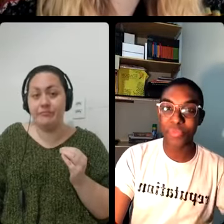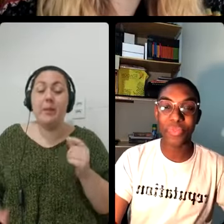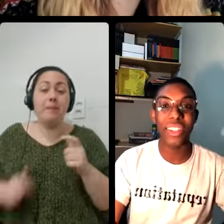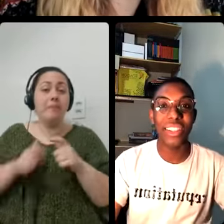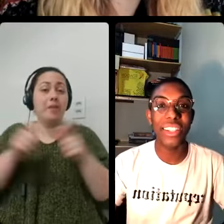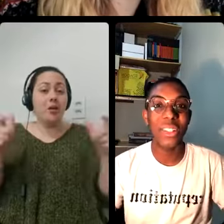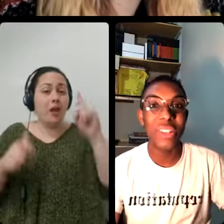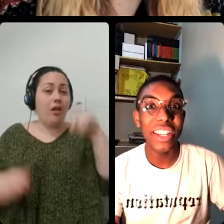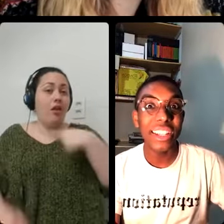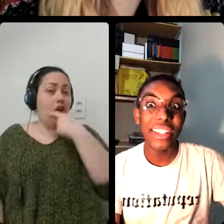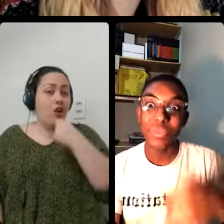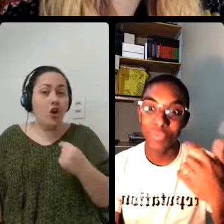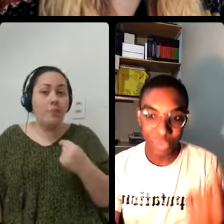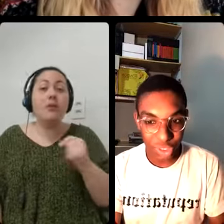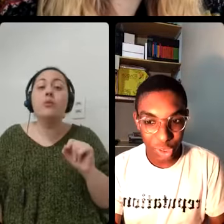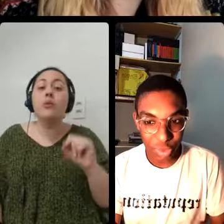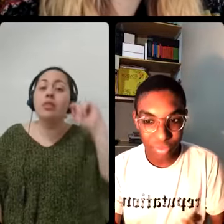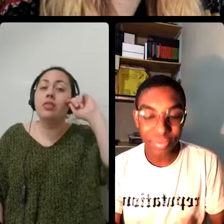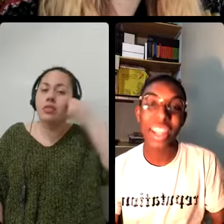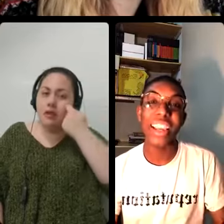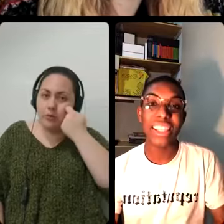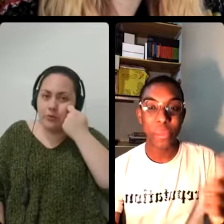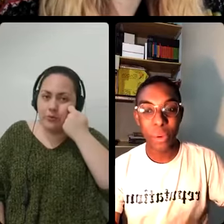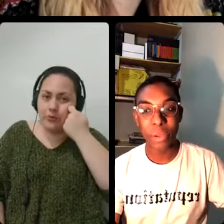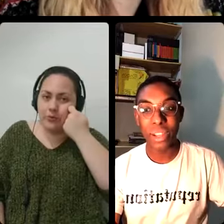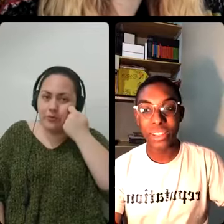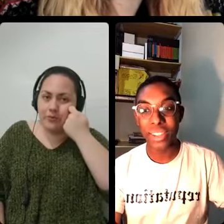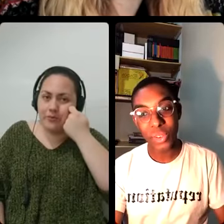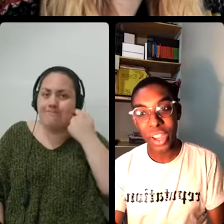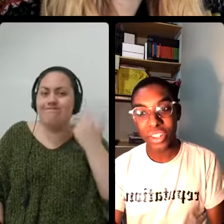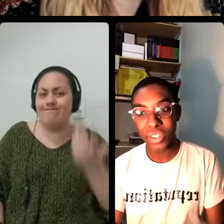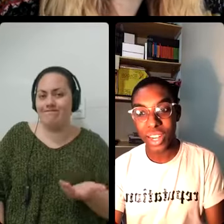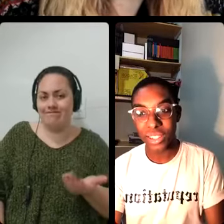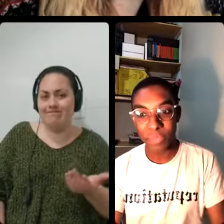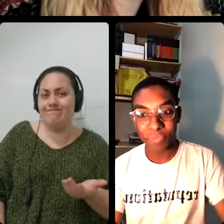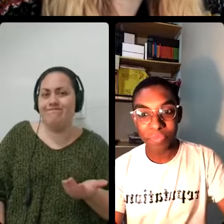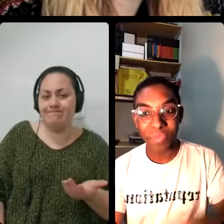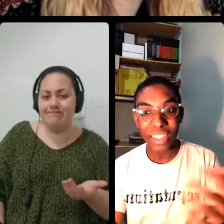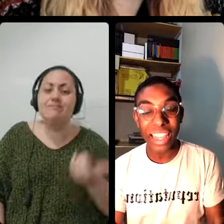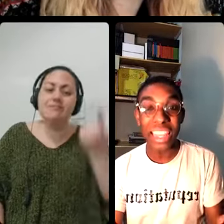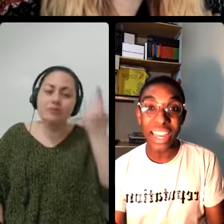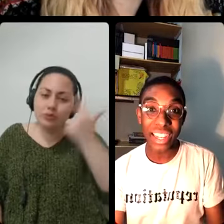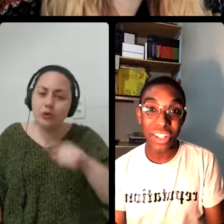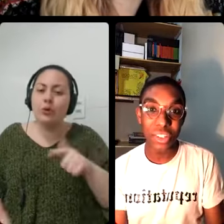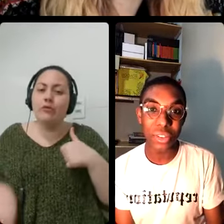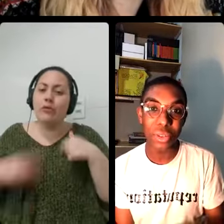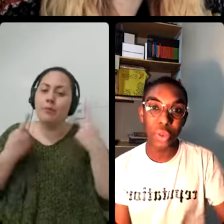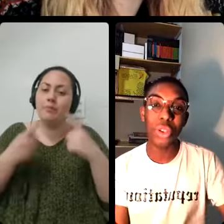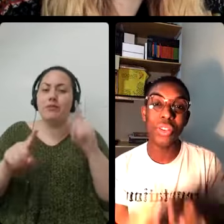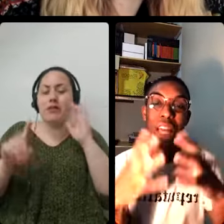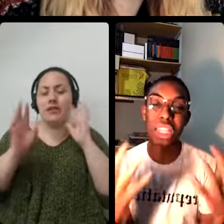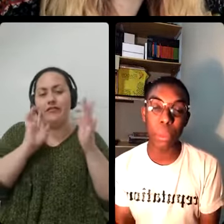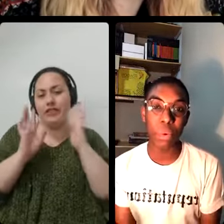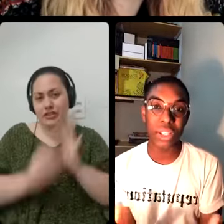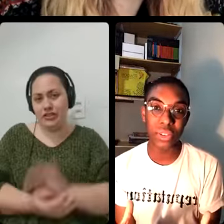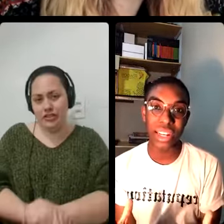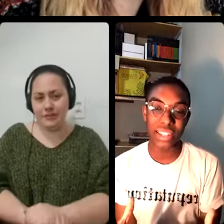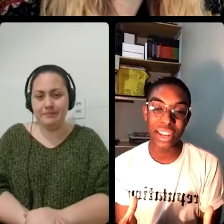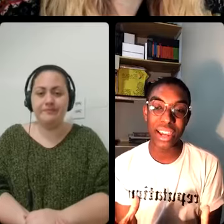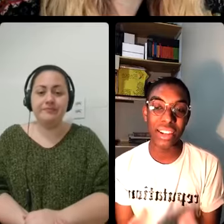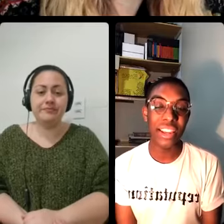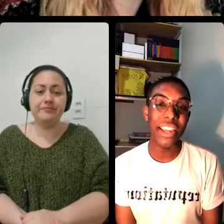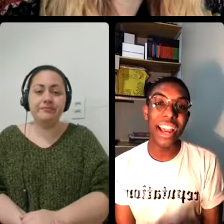negros. Então, de novo, né, essa problematização que a gente traz. E além disso, do total da